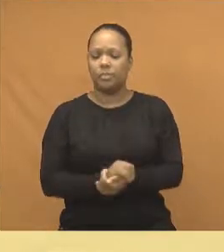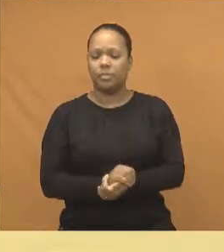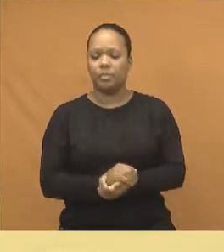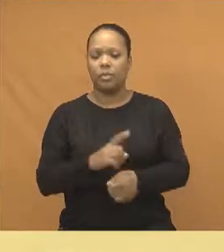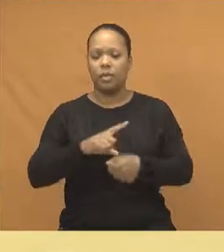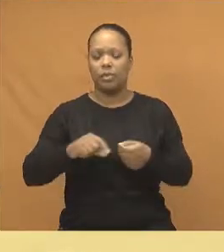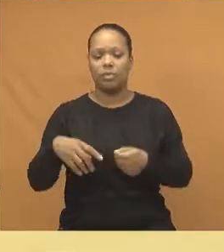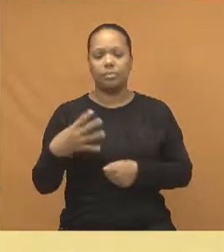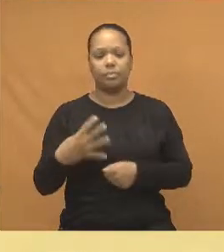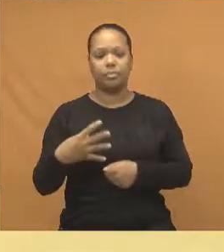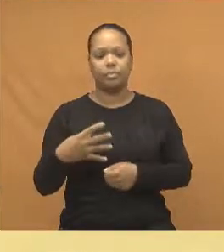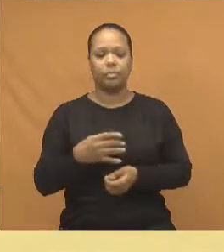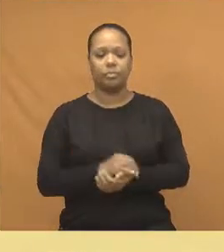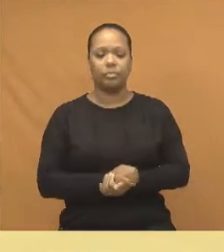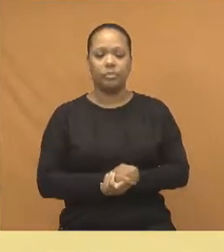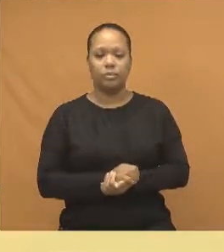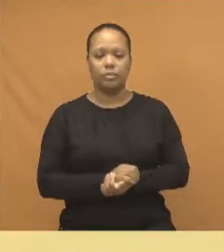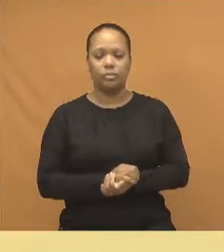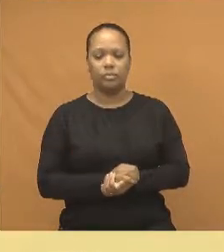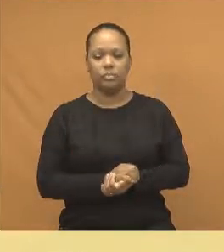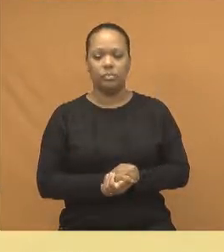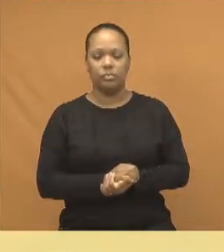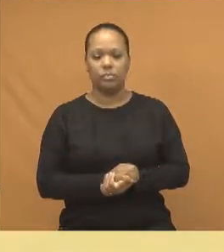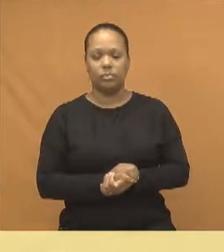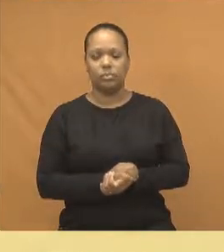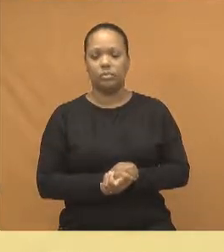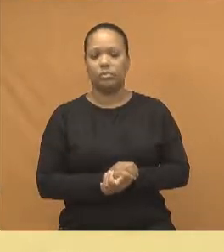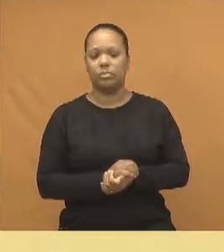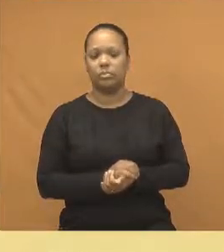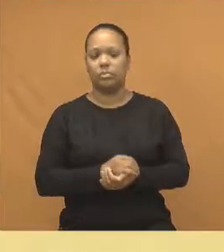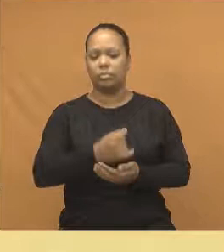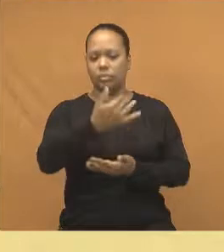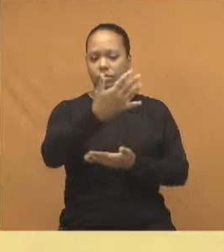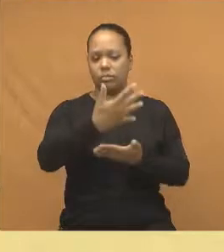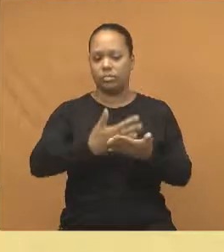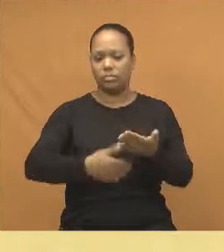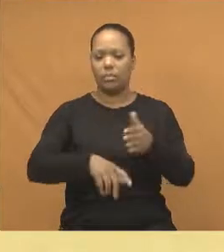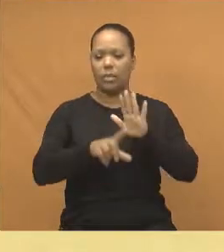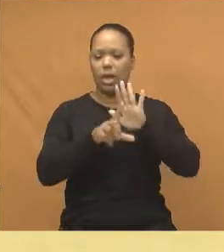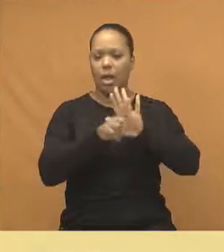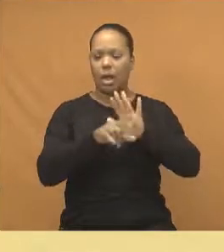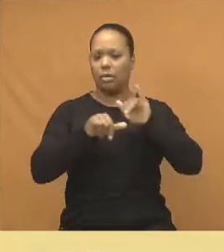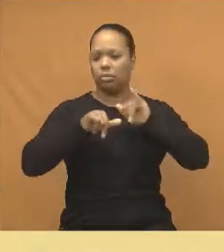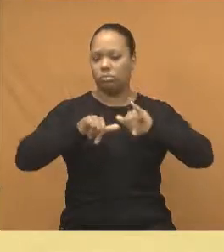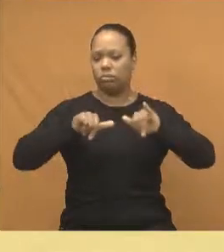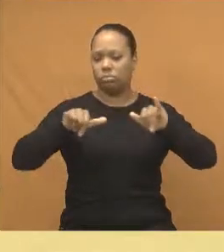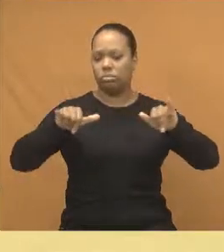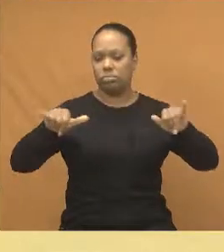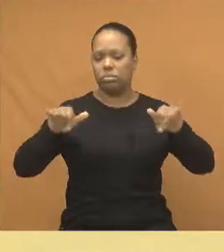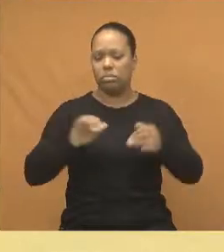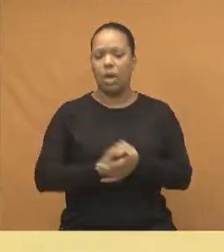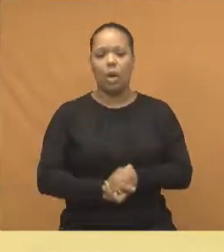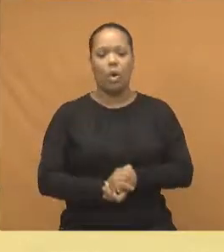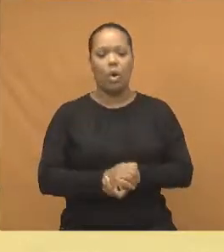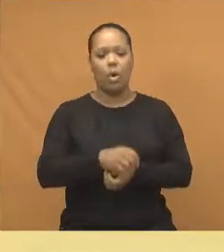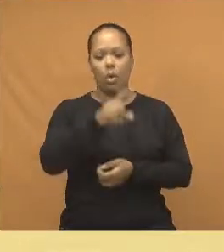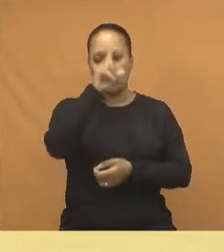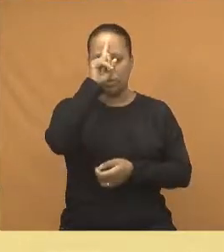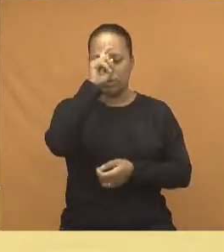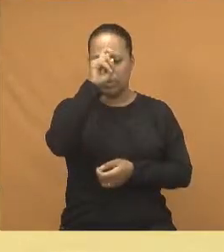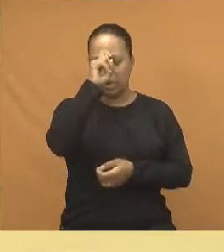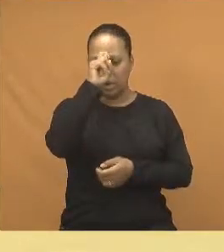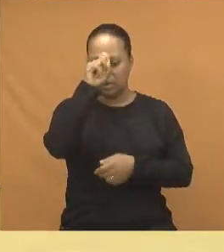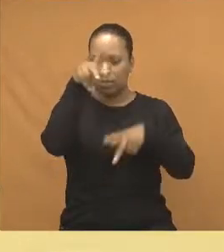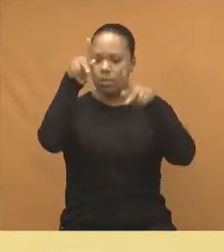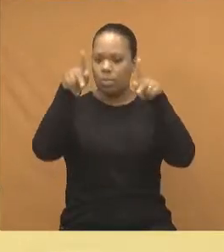Artigo 4º. A partir da publicação dessa lei, ficam hospitais públicos